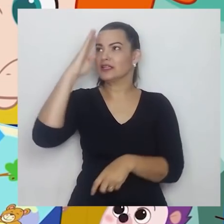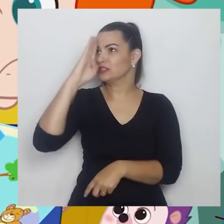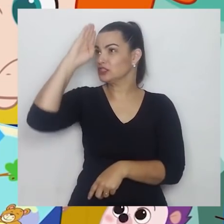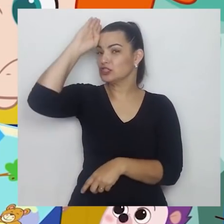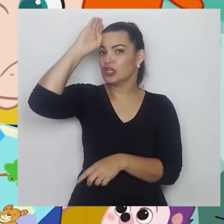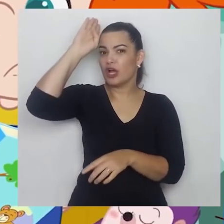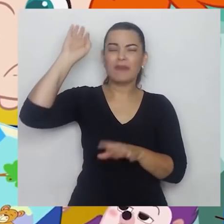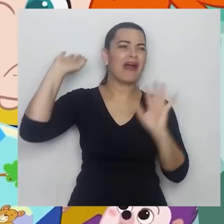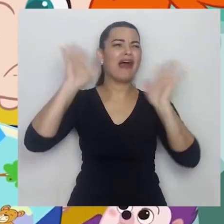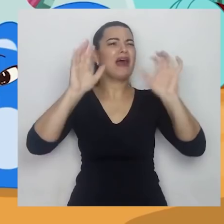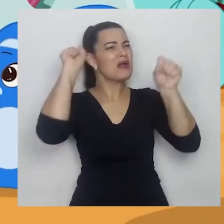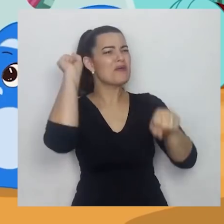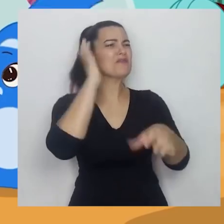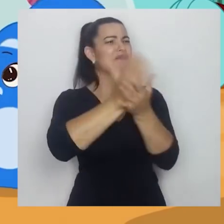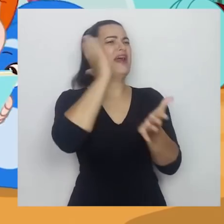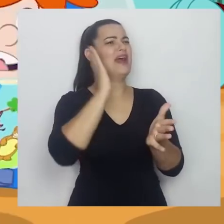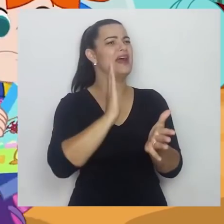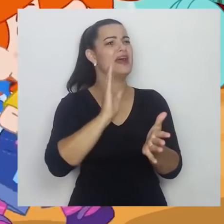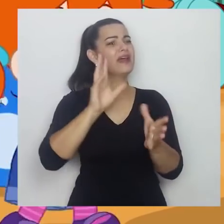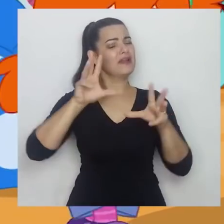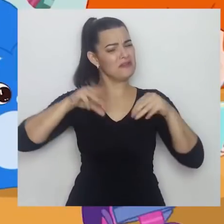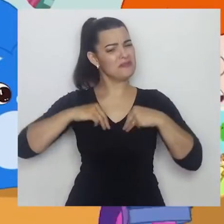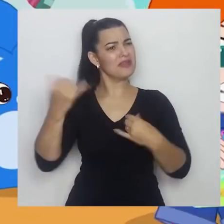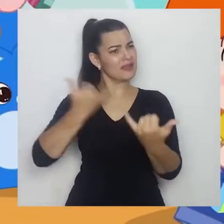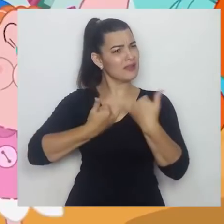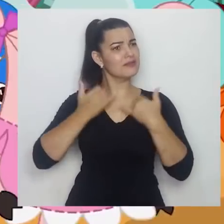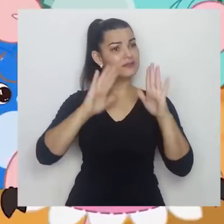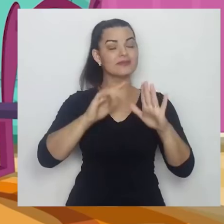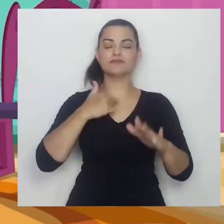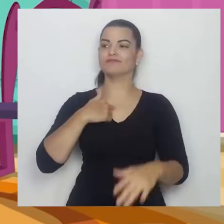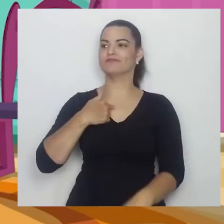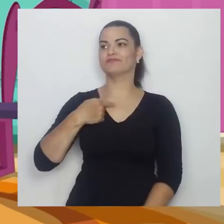Deixa a amiga falar! Eu vou contar pra vocês.